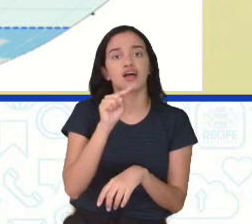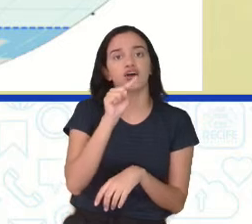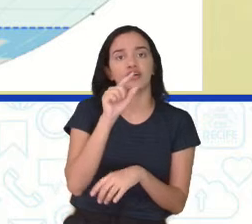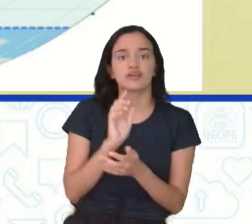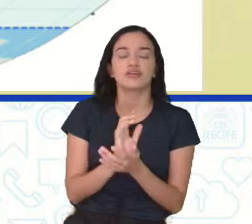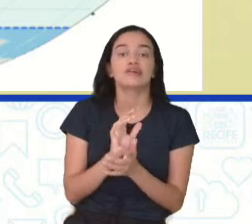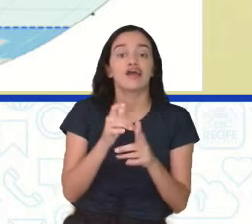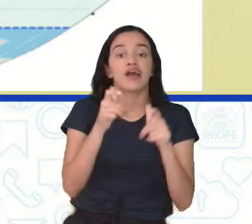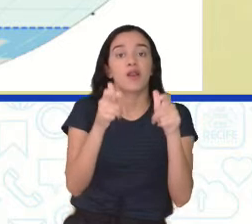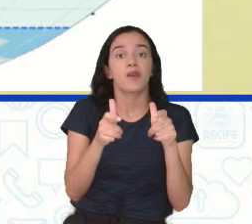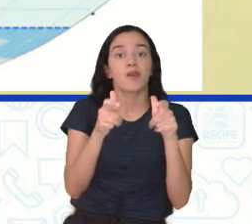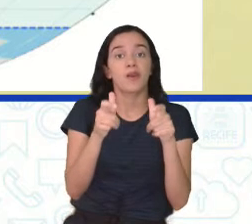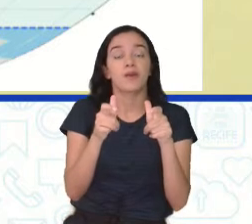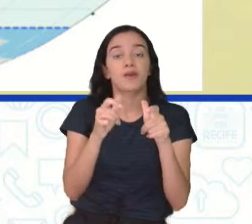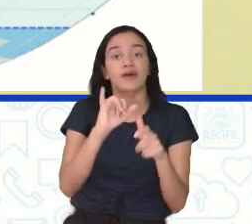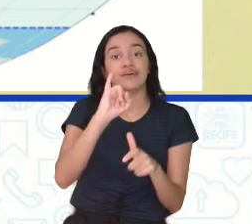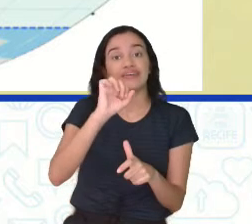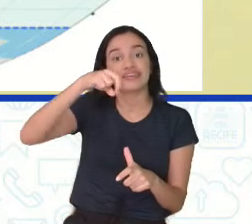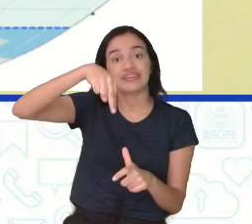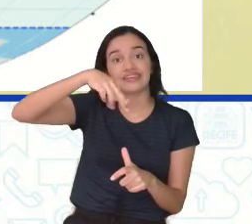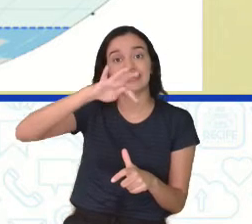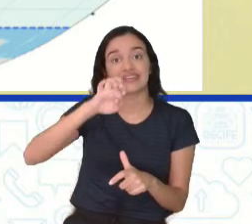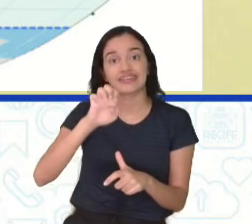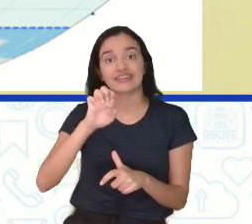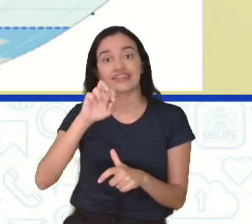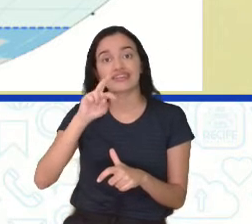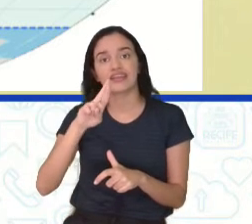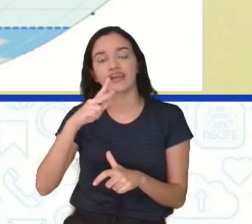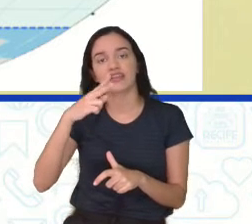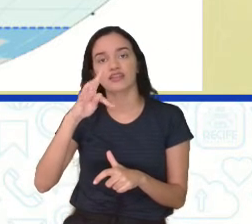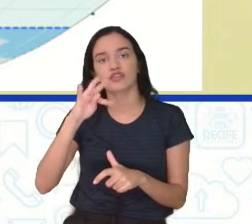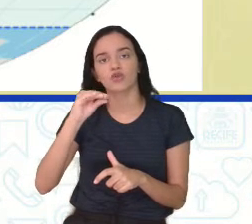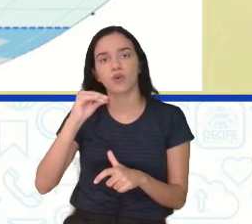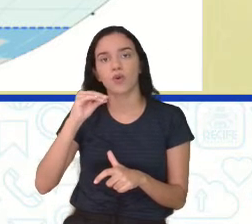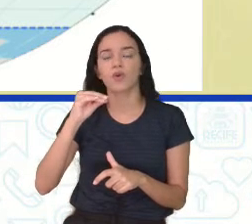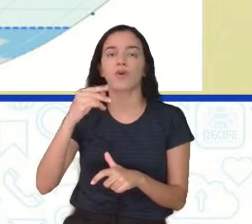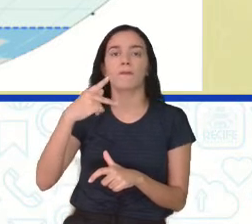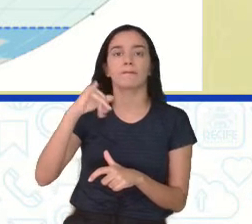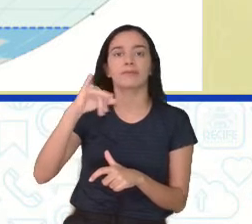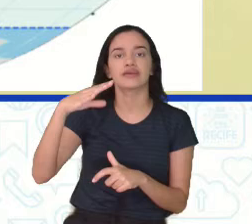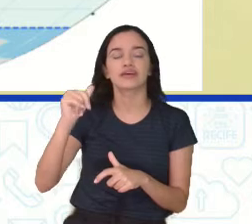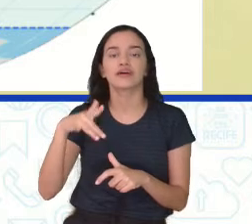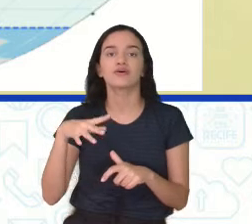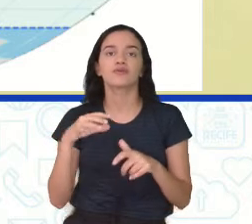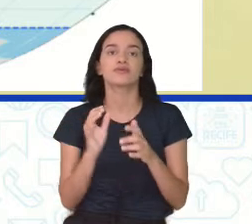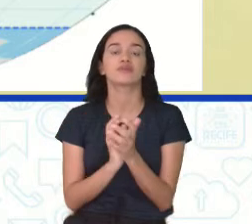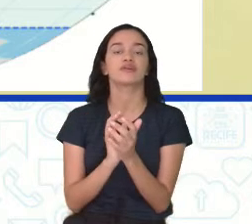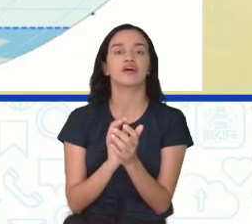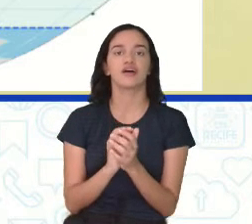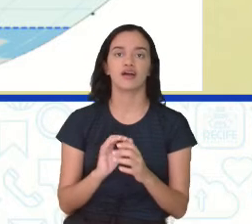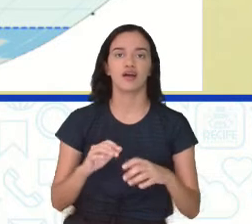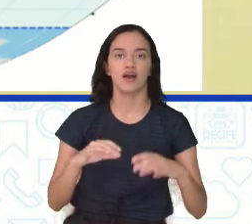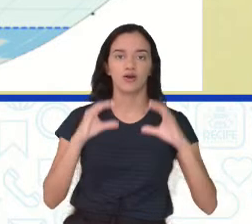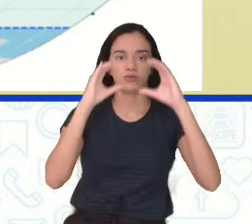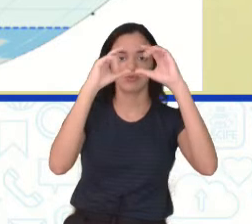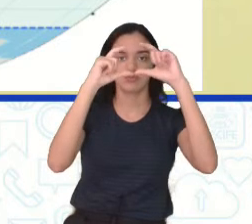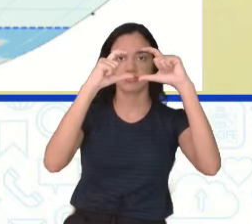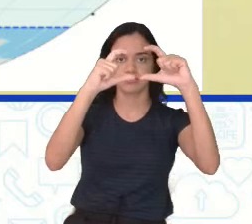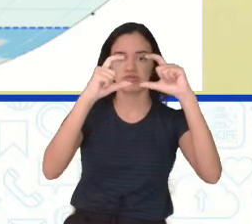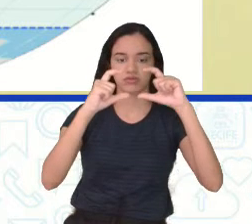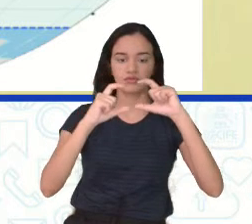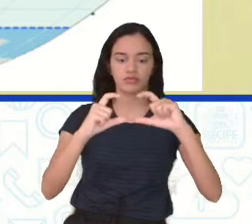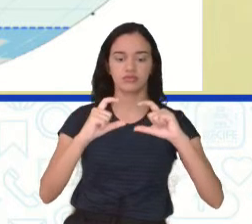zona intertropical. Justamente o que? Entre os trópicos. A